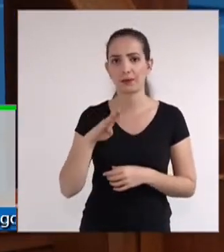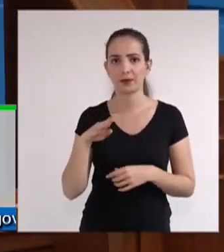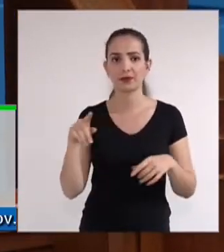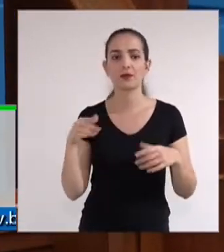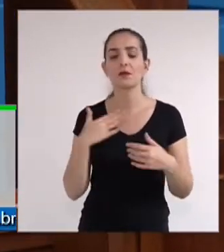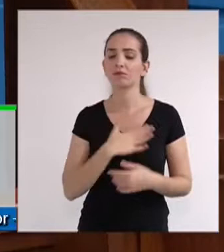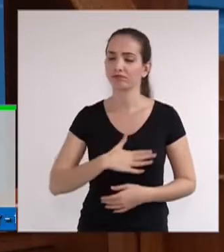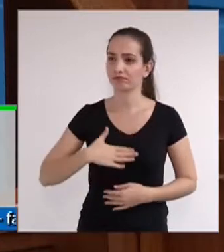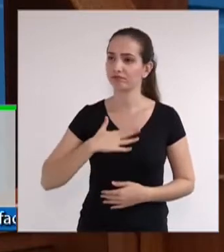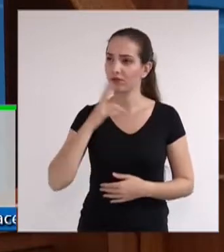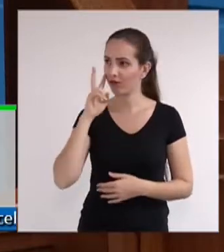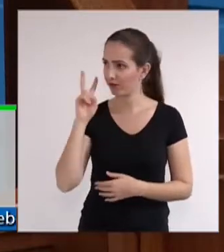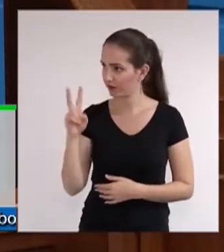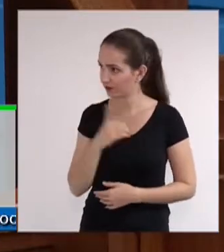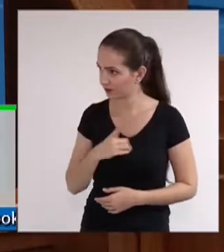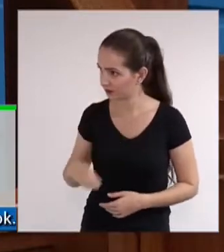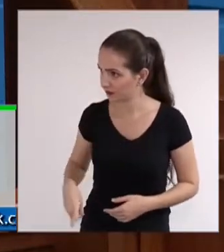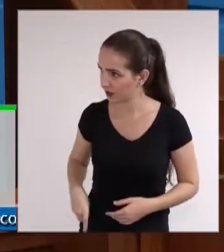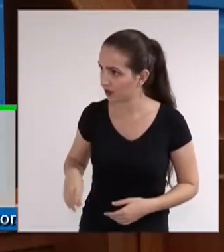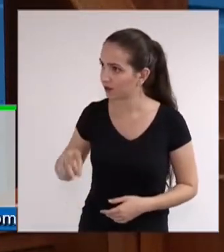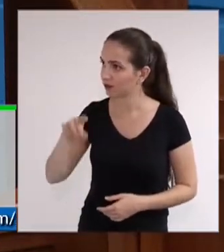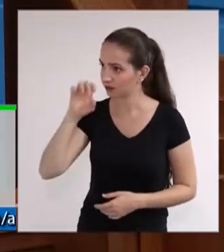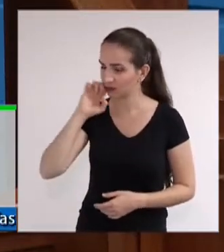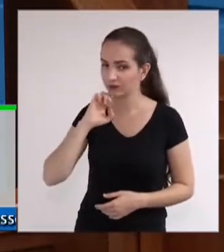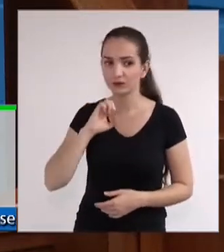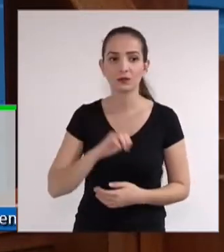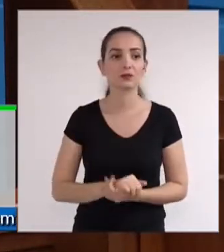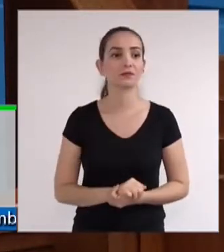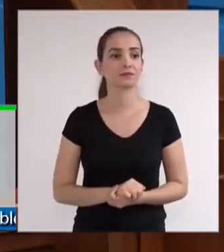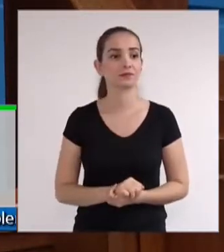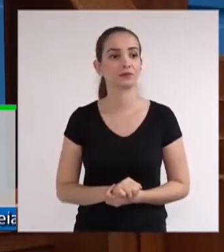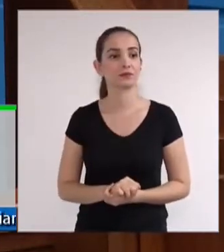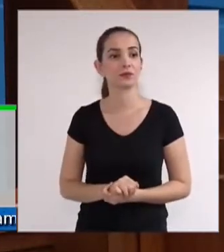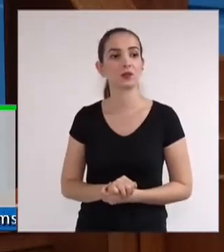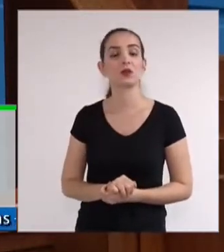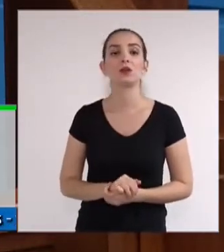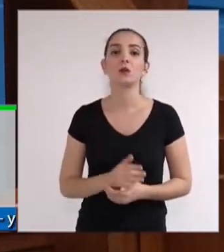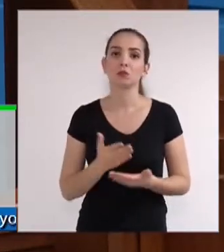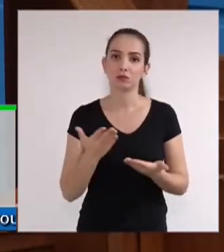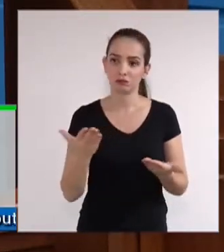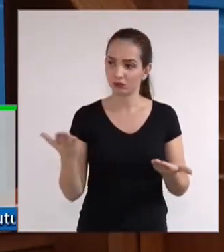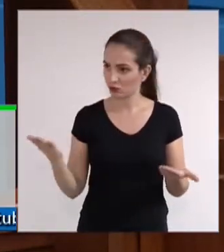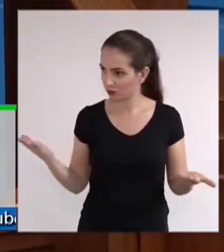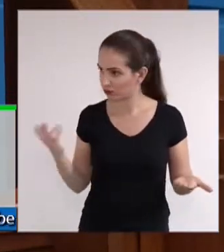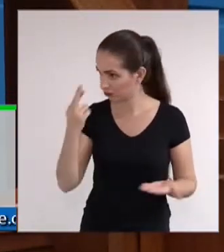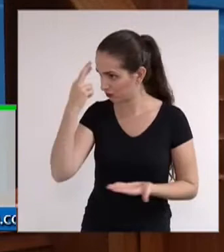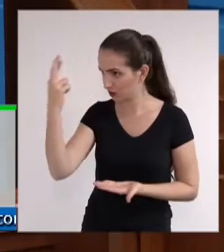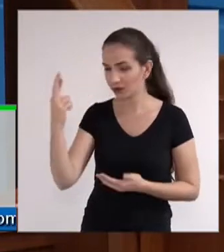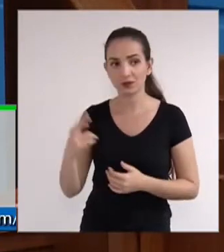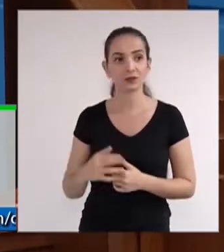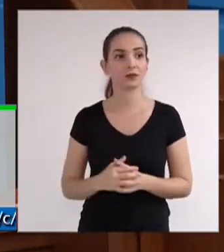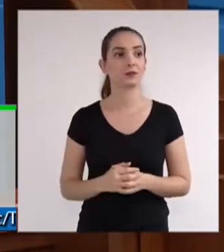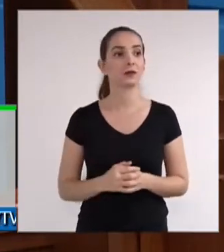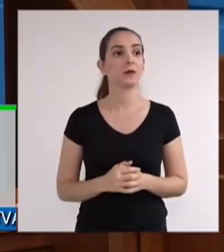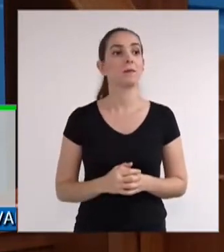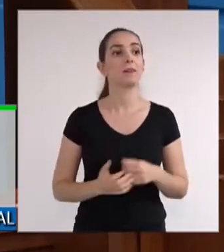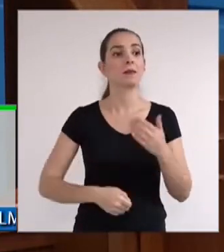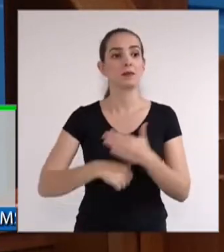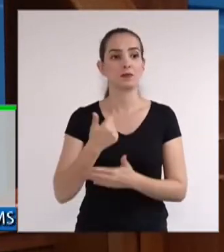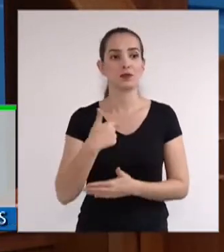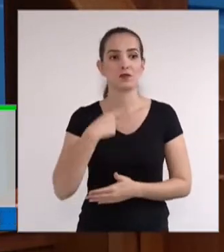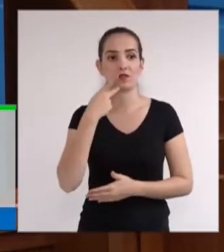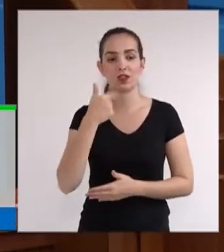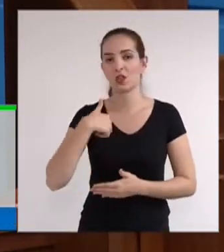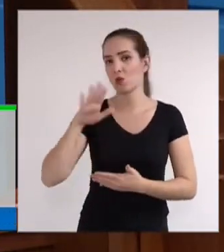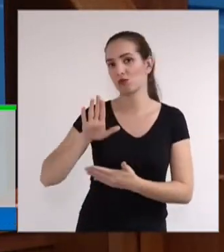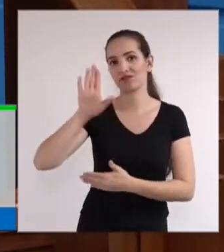revê-lo, deputado Fellini. Senhores, primeiramente quero dizer que não sou candidato